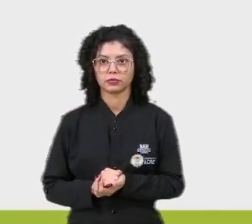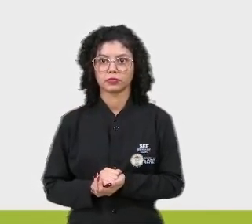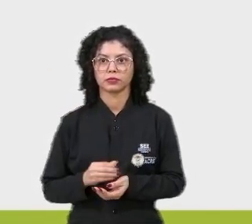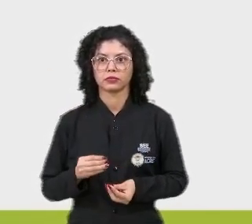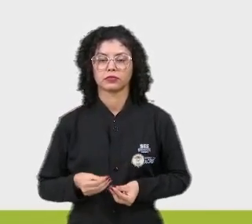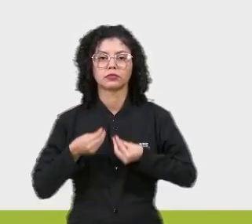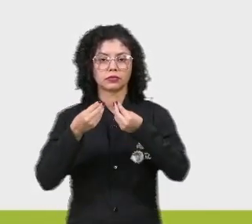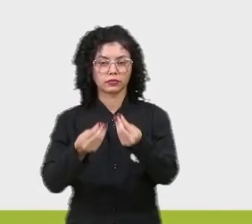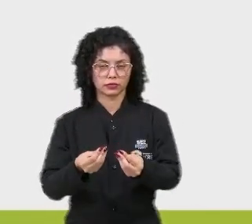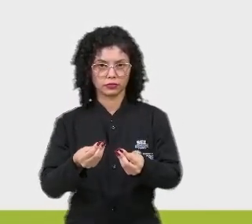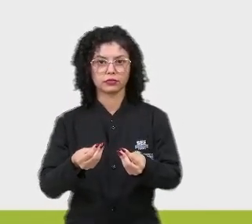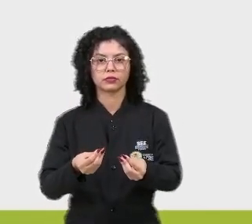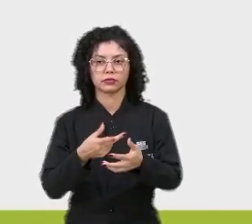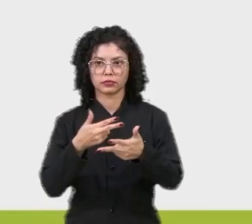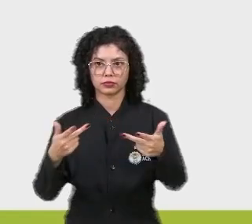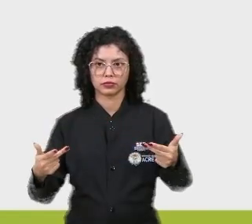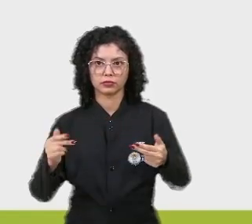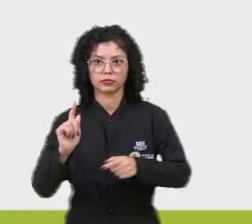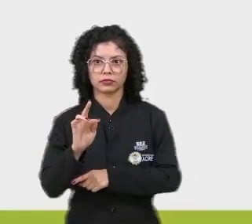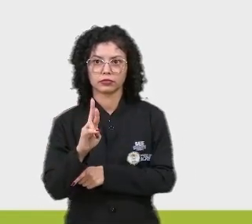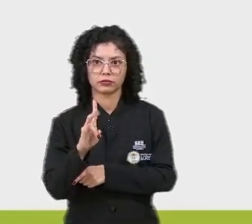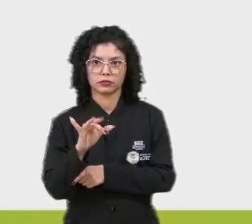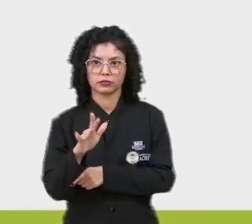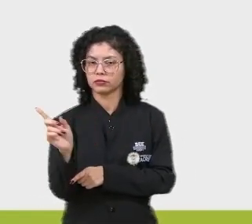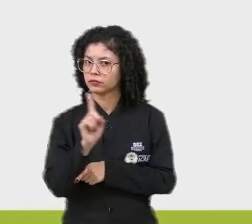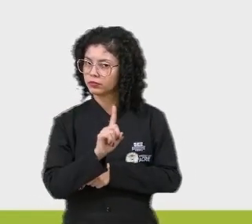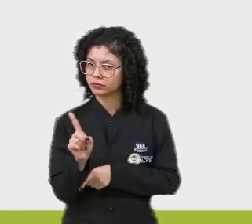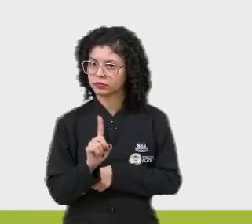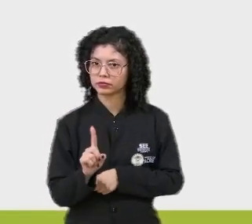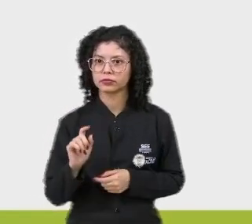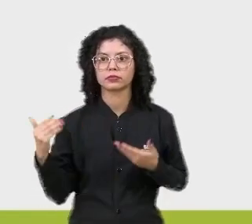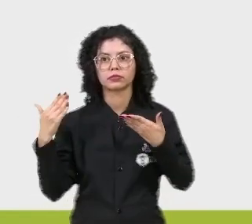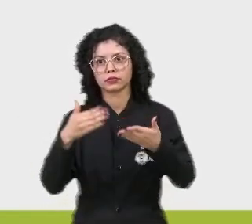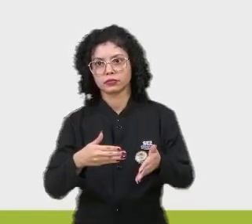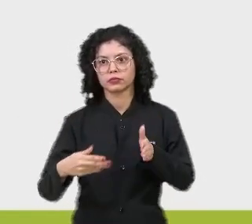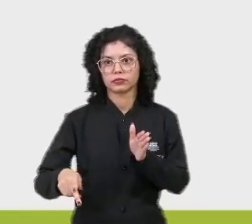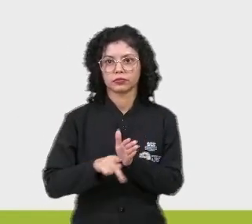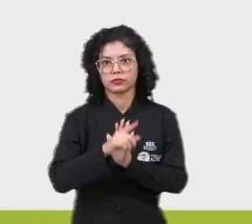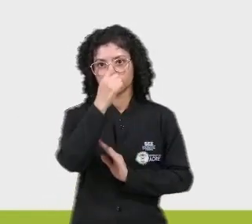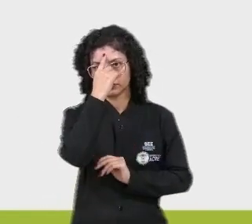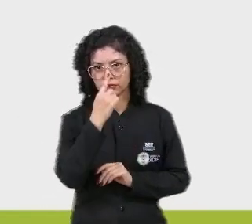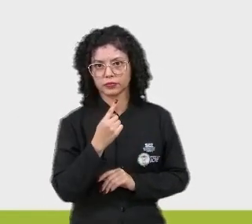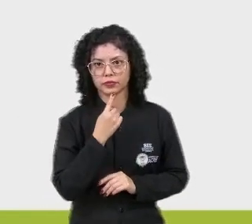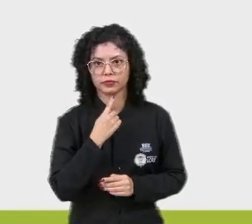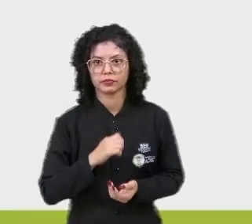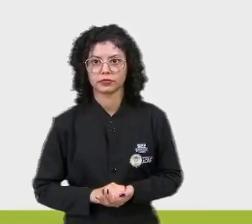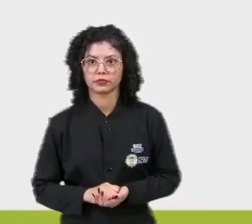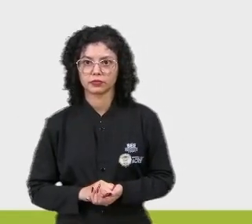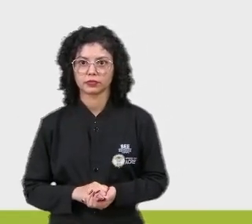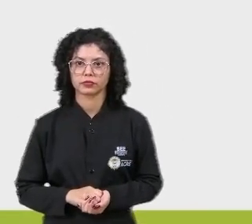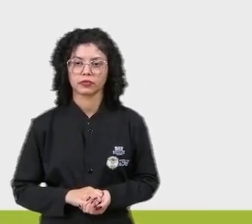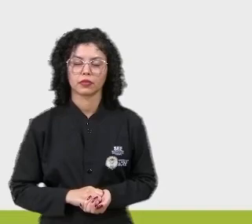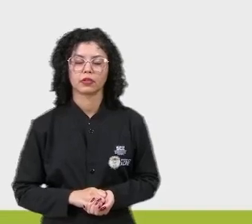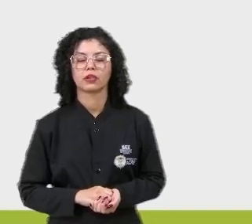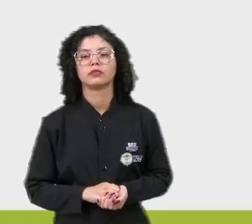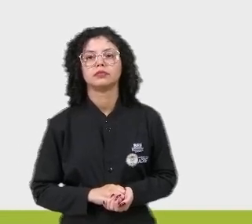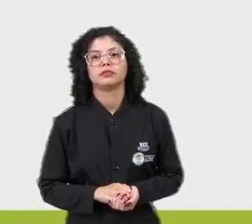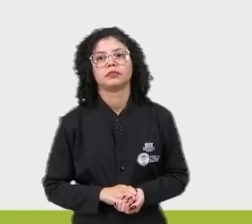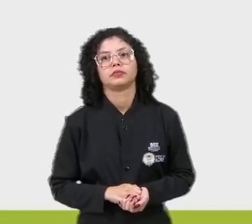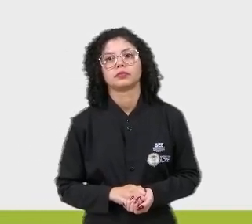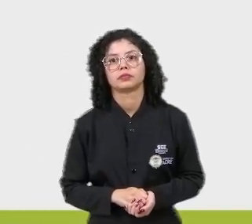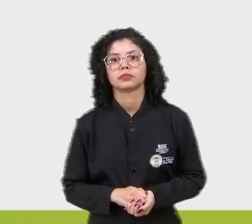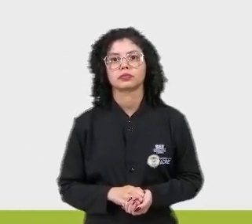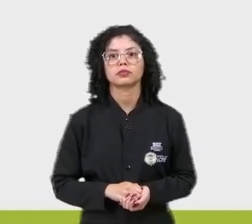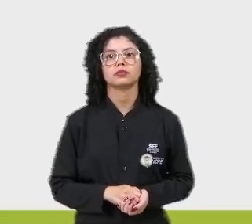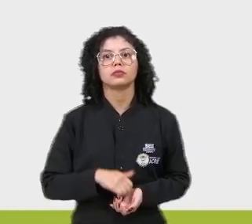doações para os refugiados não é o objetivo né gente da imagem do Calçado não é Esse letra